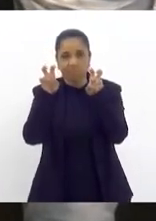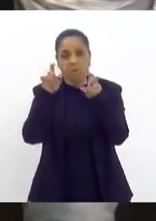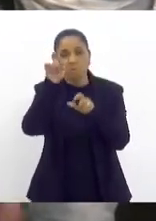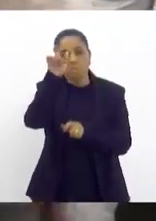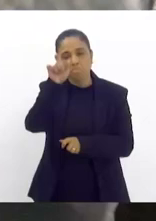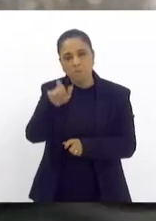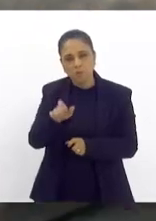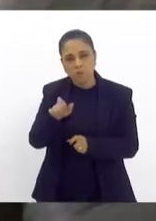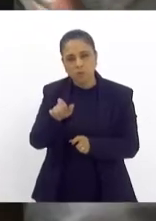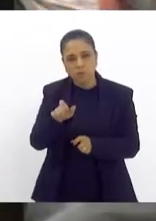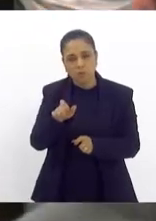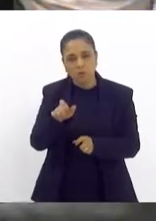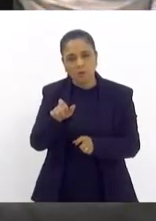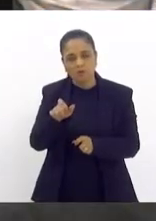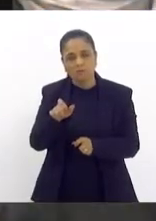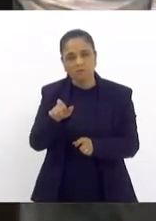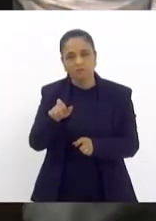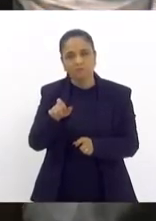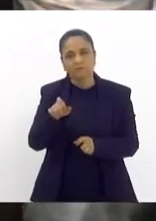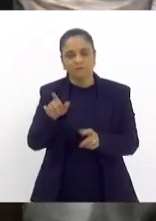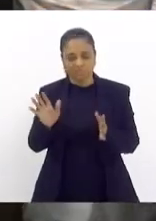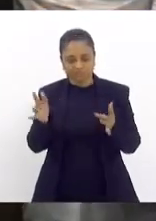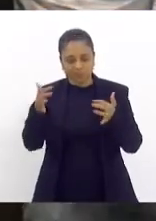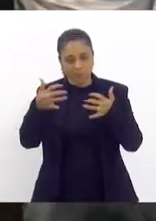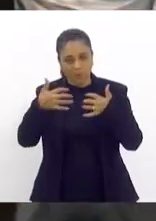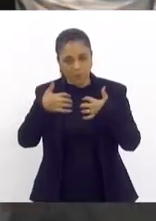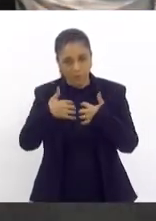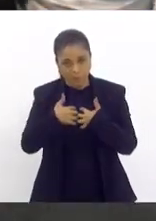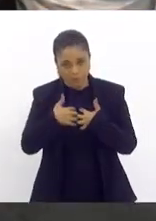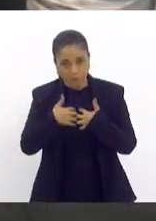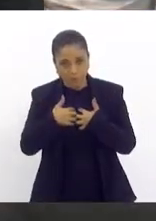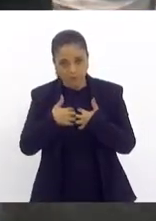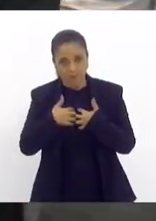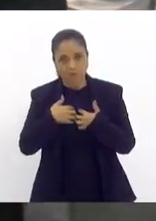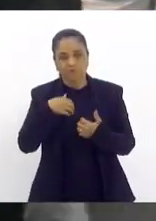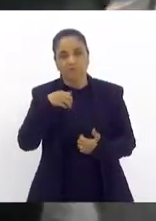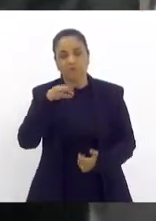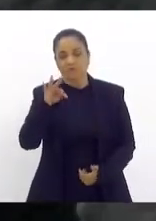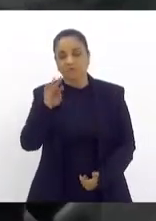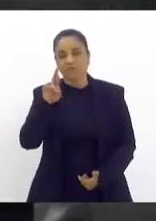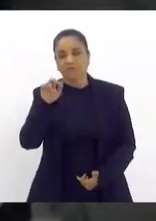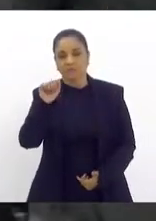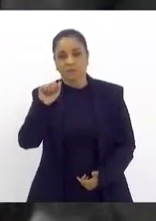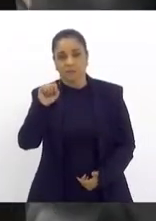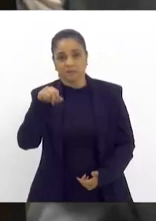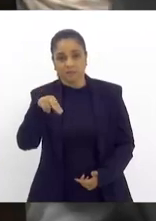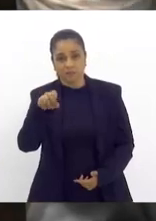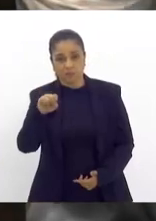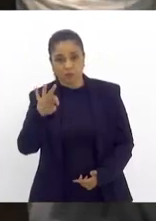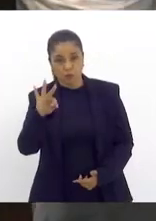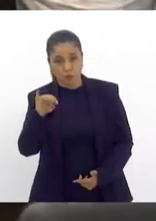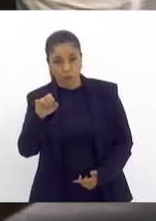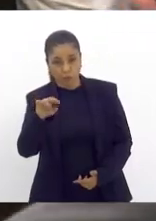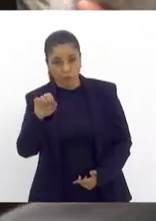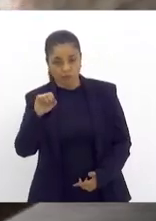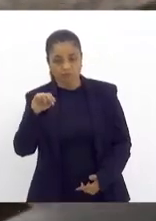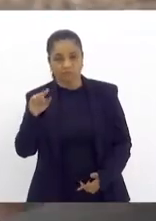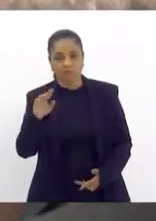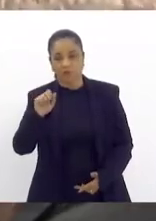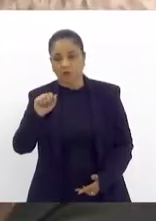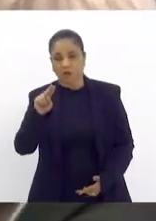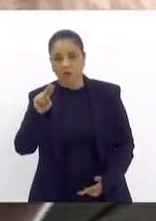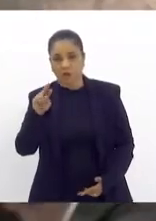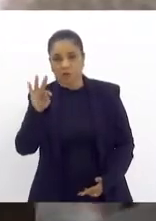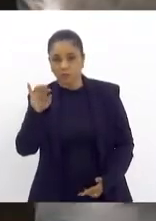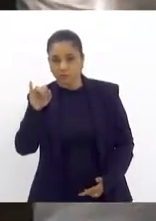com transtornos do espectro autista e seus familiares e apoiadores. Os deputados